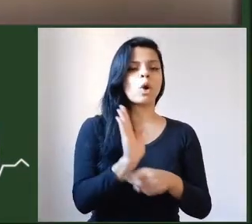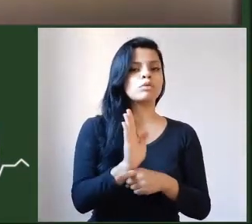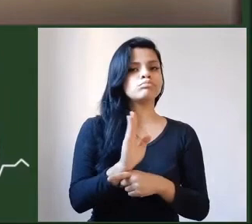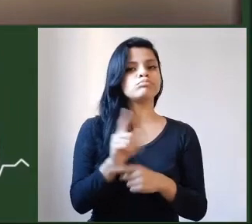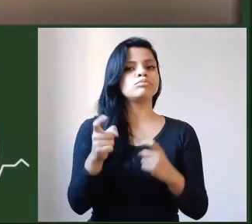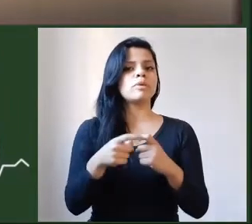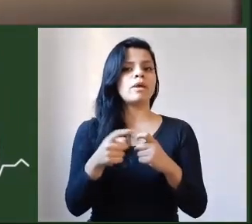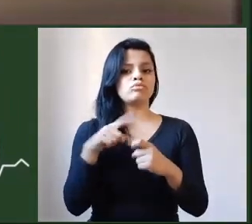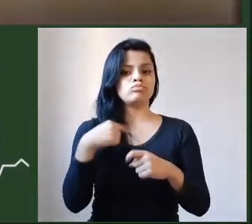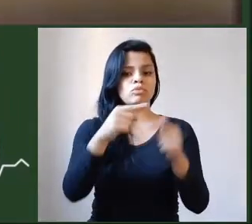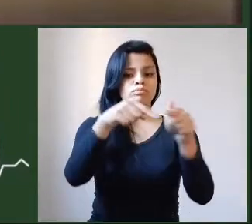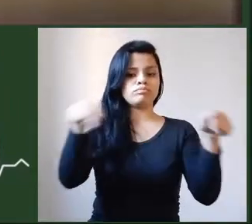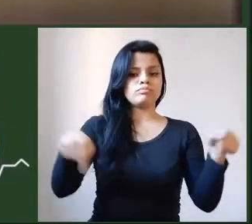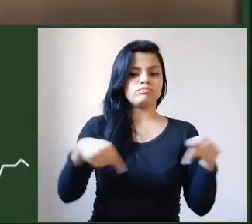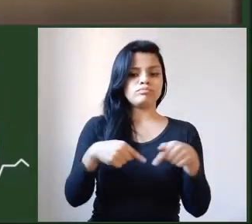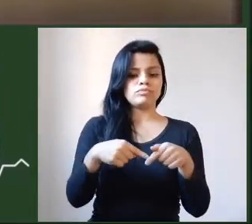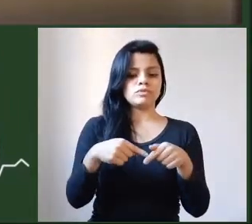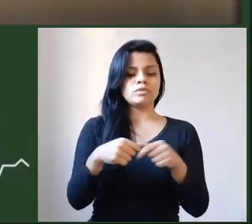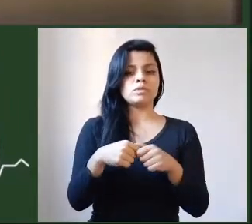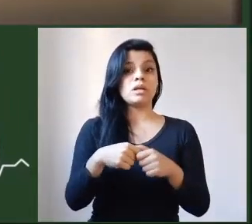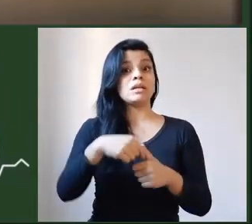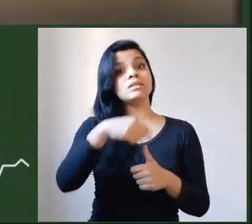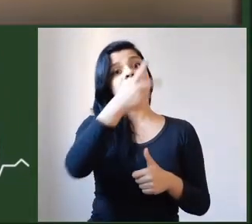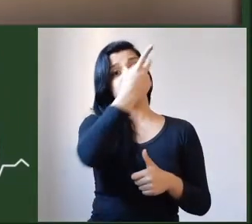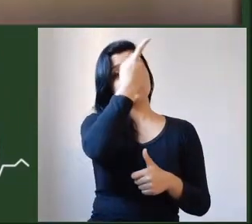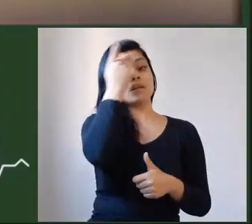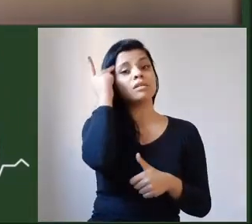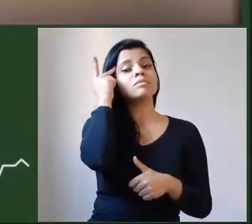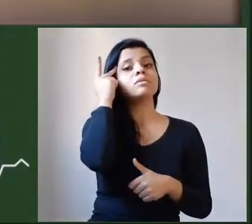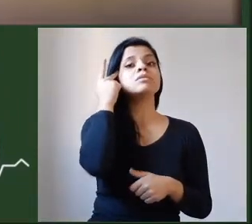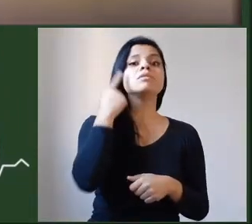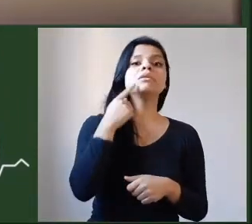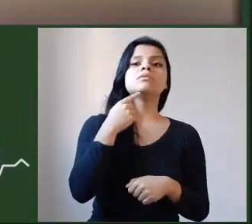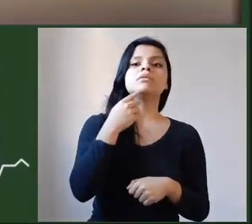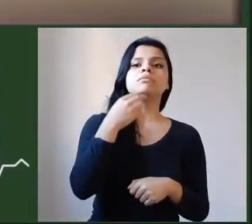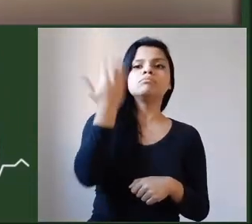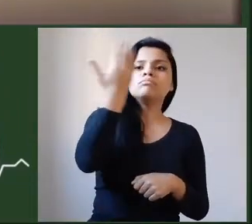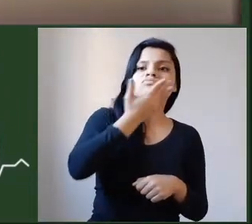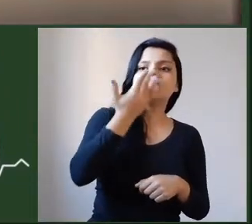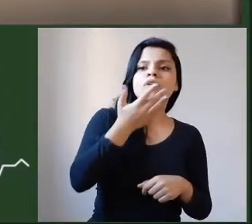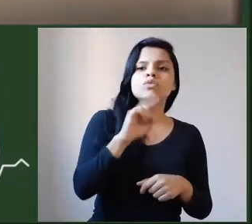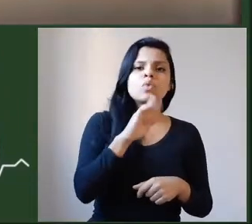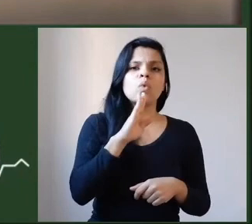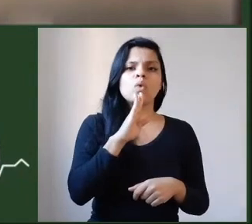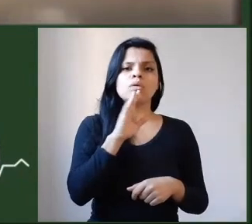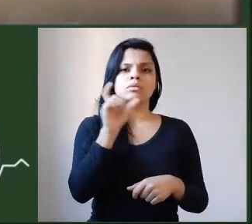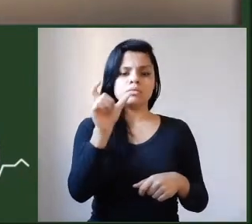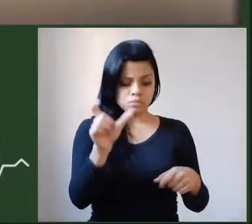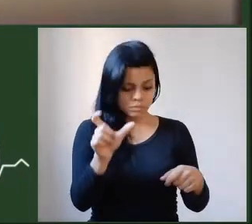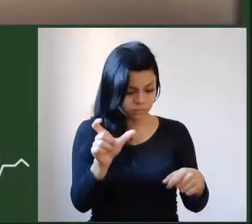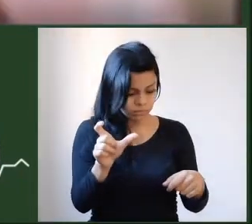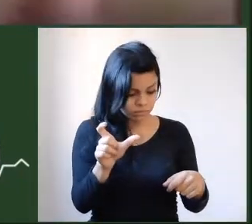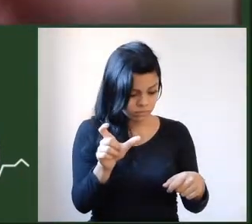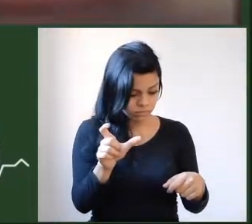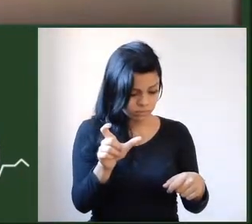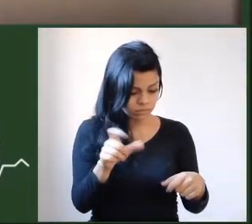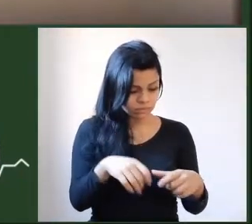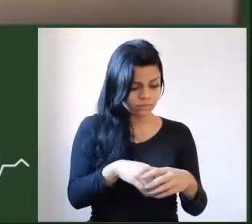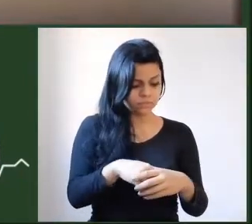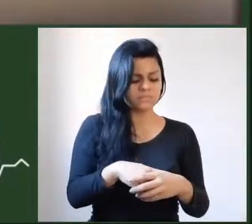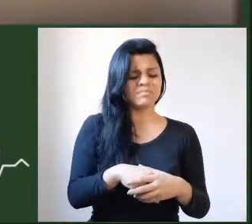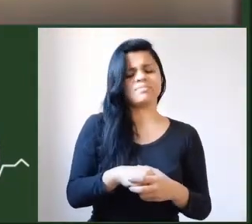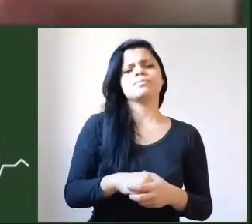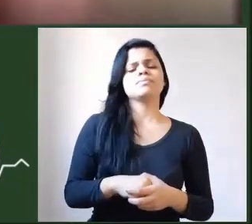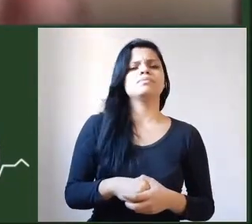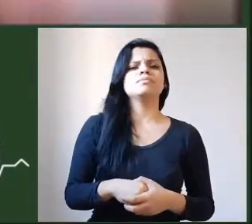E você conta ao seu redor 20 pacientes que não deveriam estar lá, assim, desse jeito, entendeu? Internados